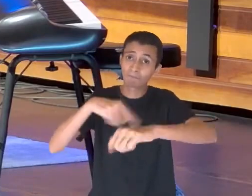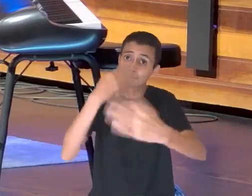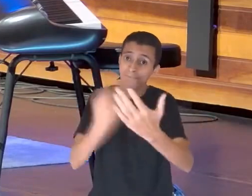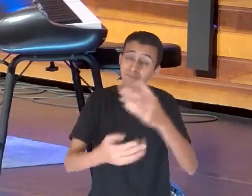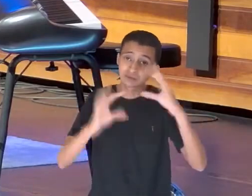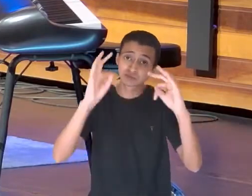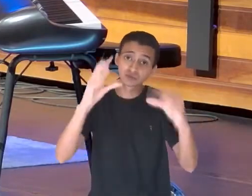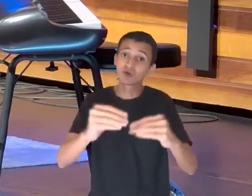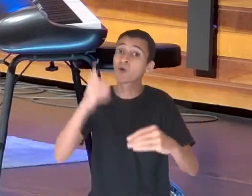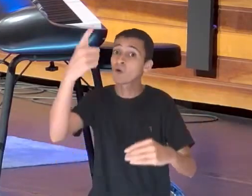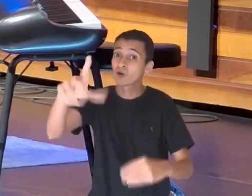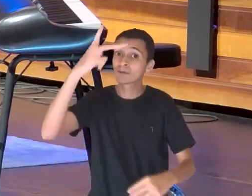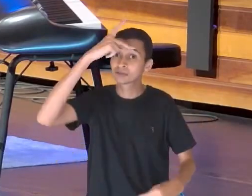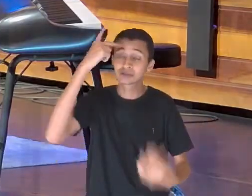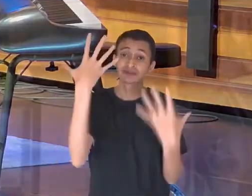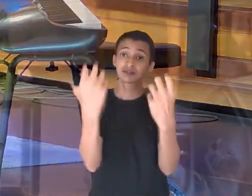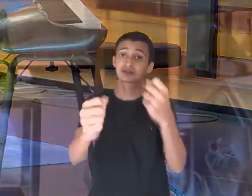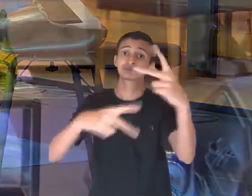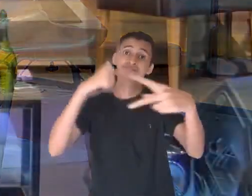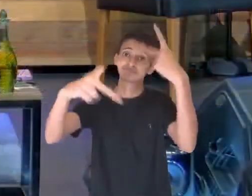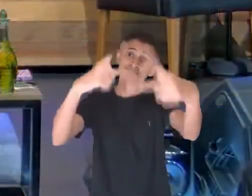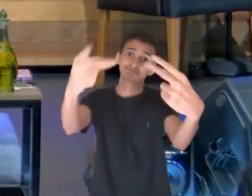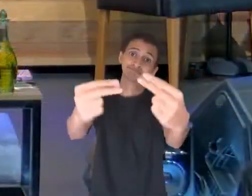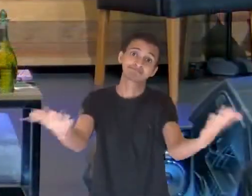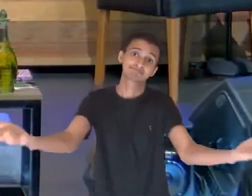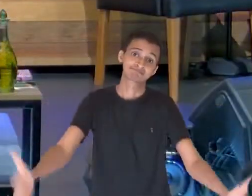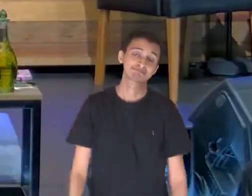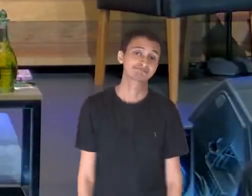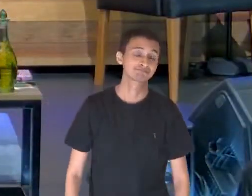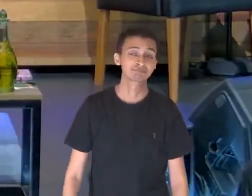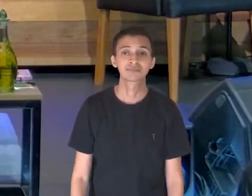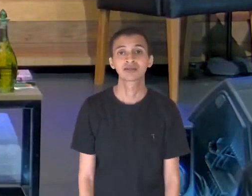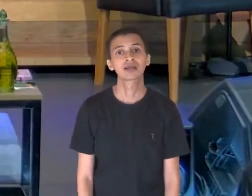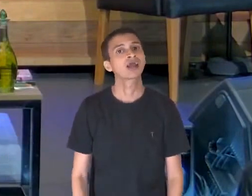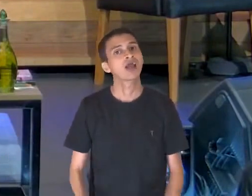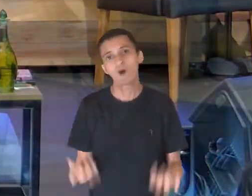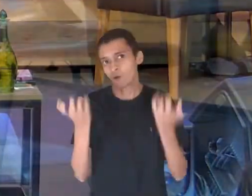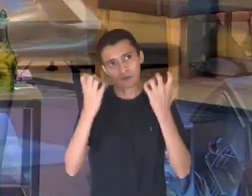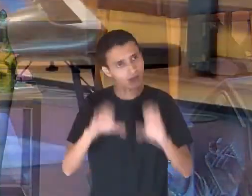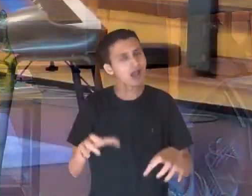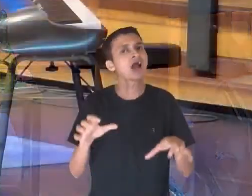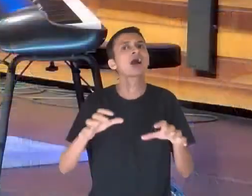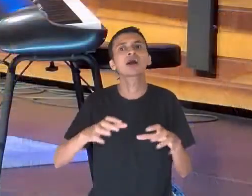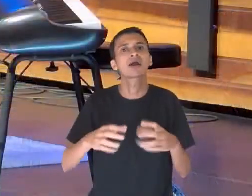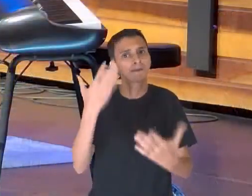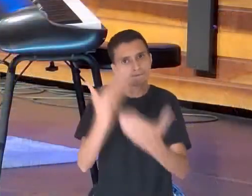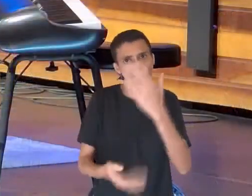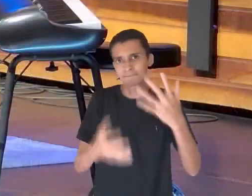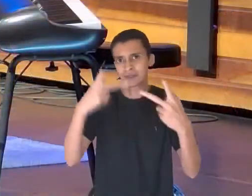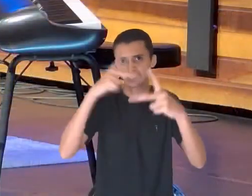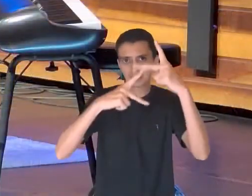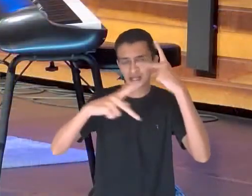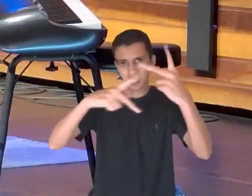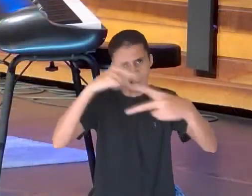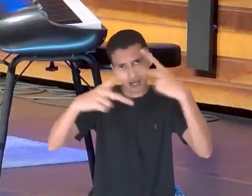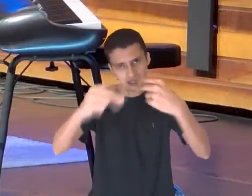Deus vai fazer com outra geração. E eu não estou reunido com gente aqui que é de correr da